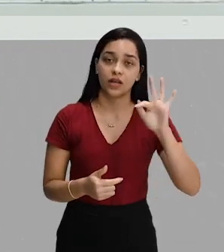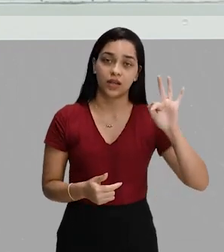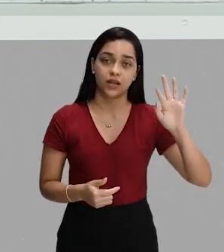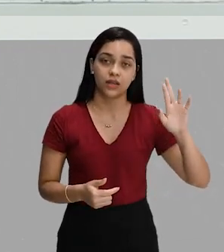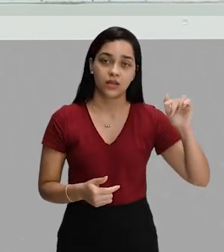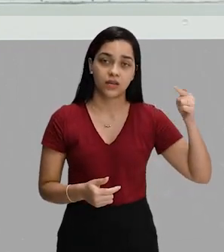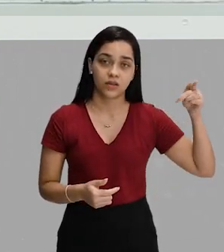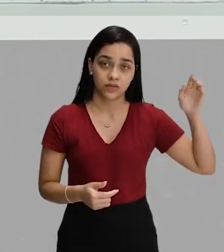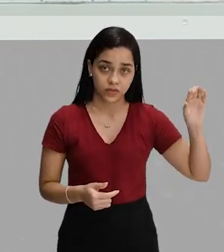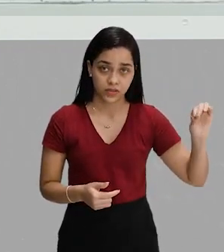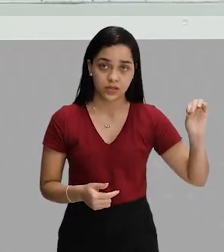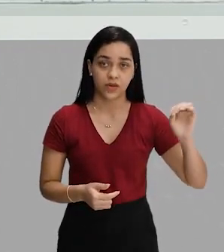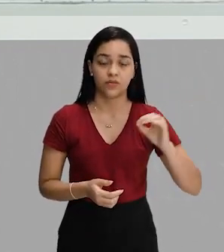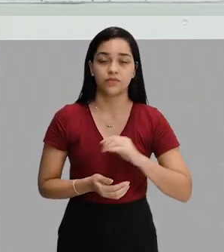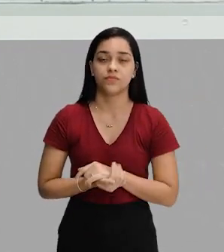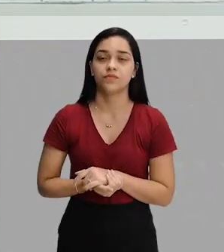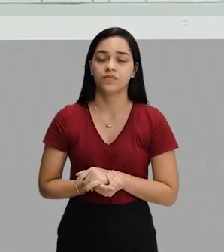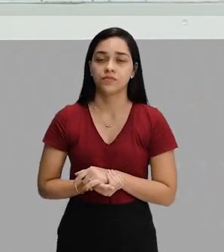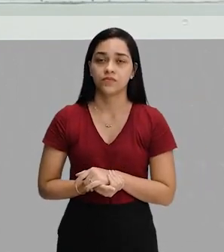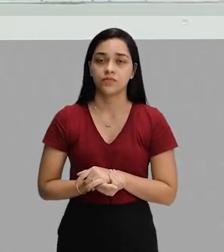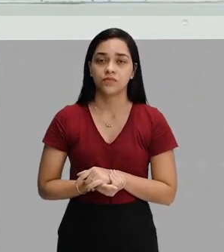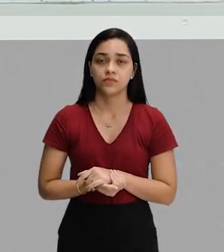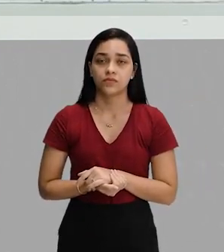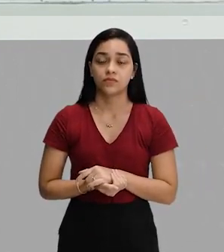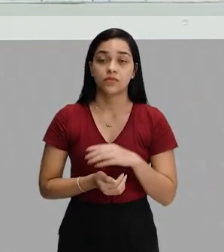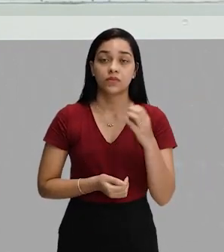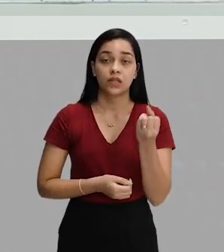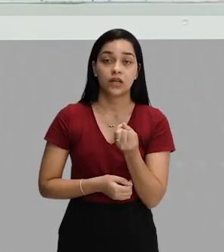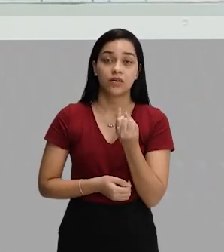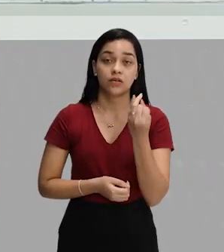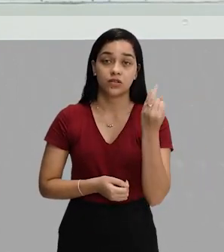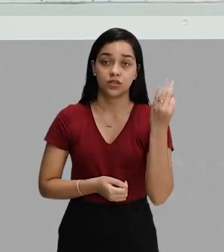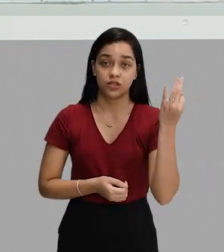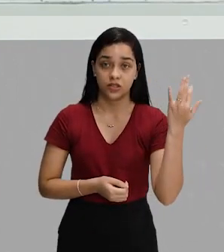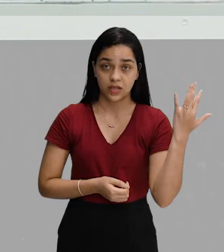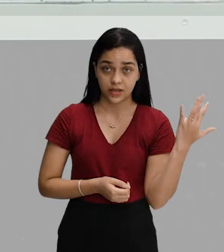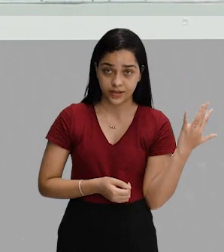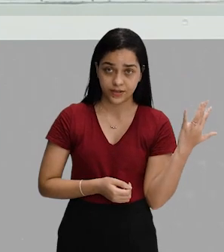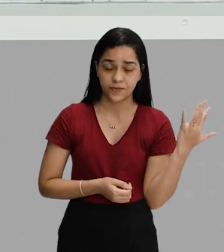deu a dica que é uma função da quantidade